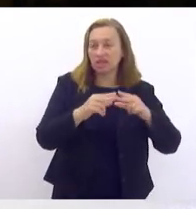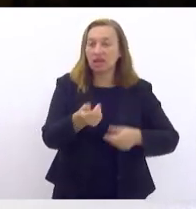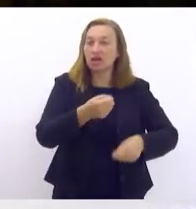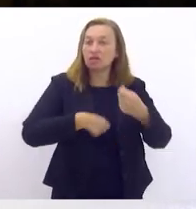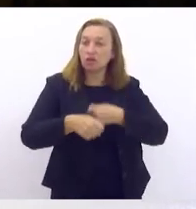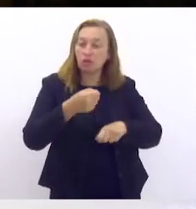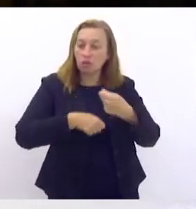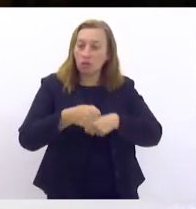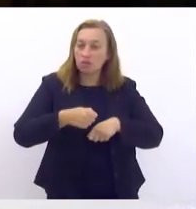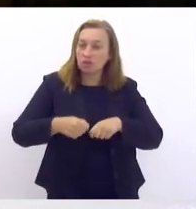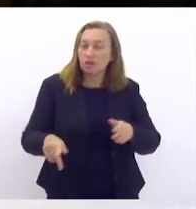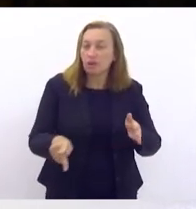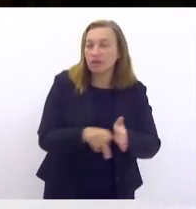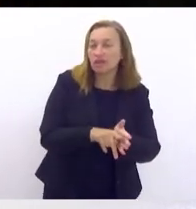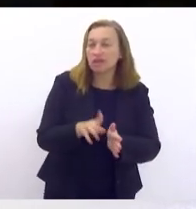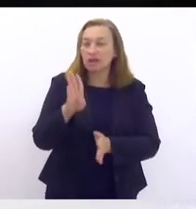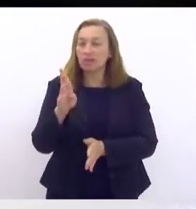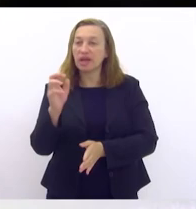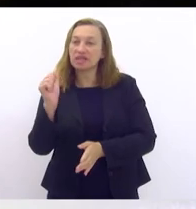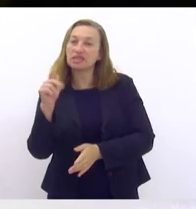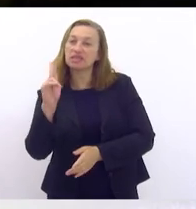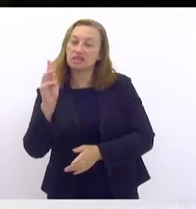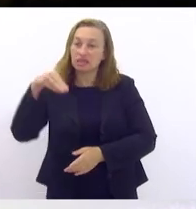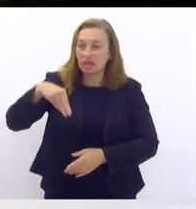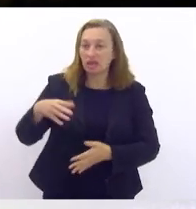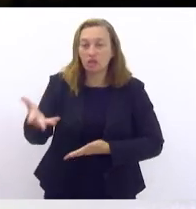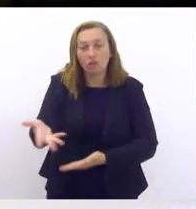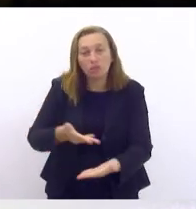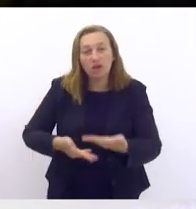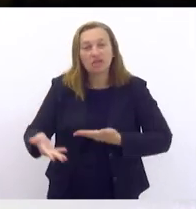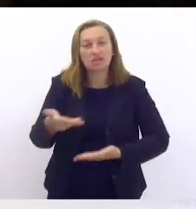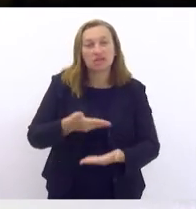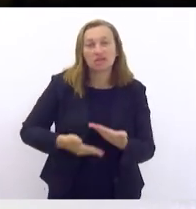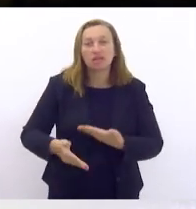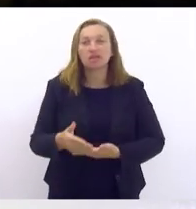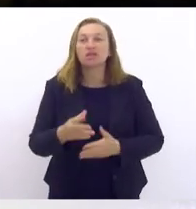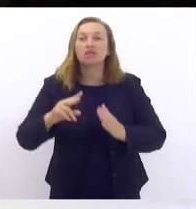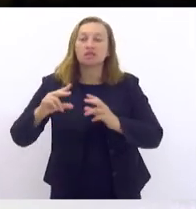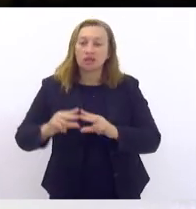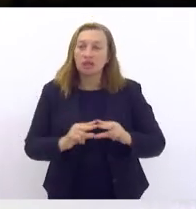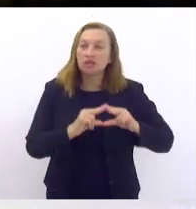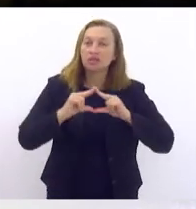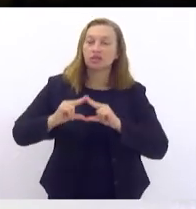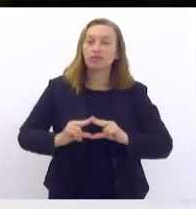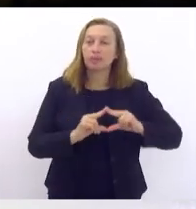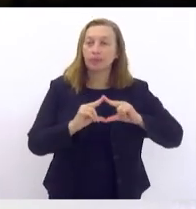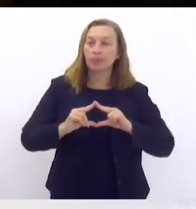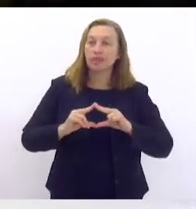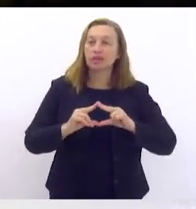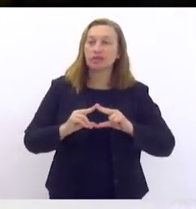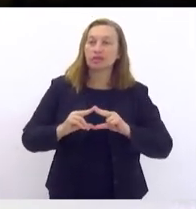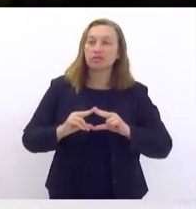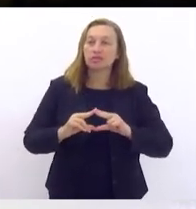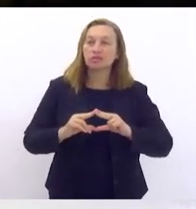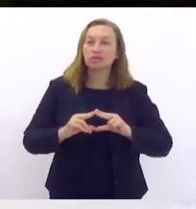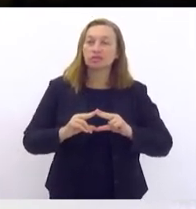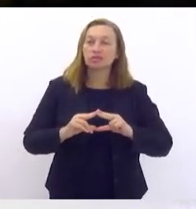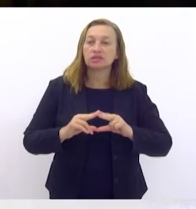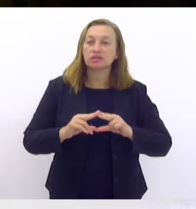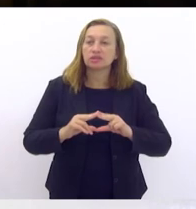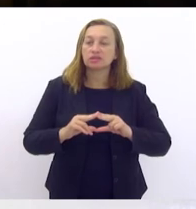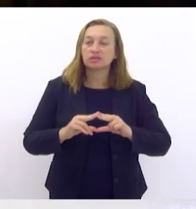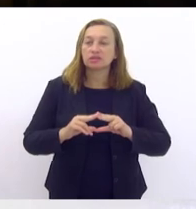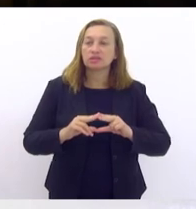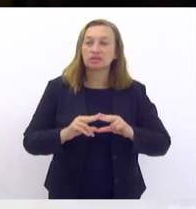da Braskem e a gente tem hoje A Braskem como um parceiro da reciclagem e ela até aí por aí montando